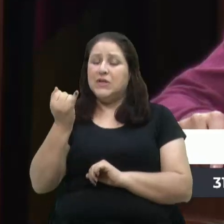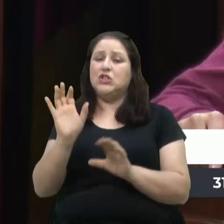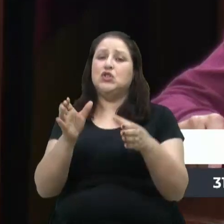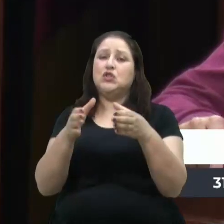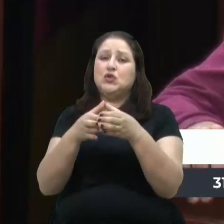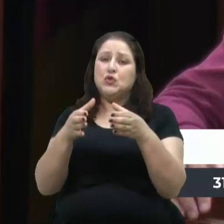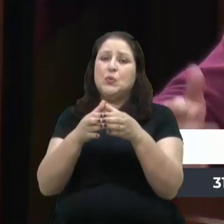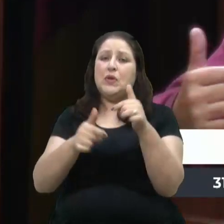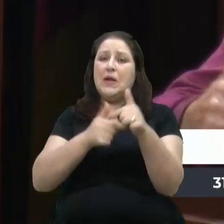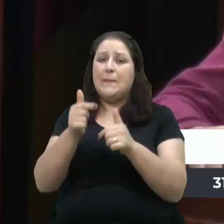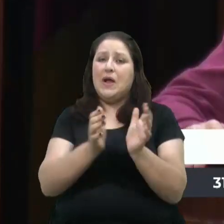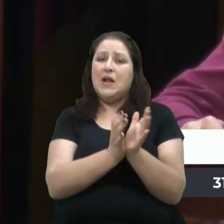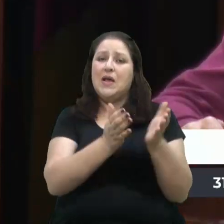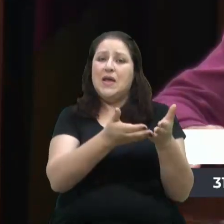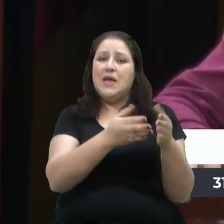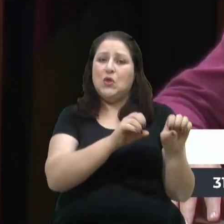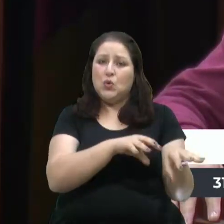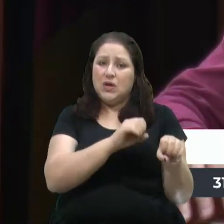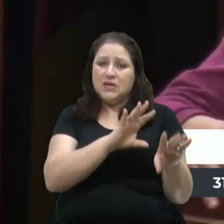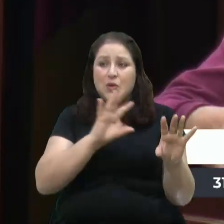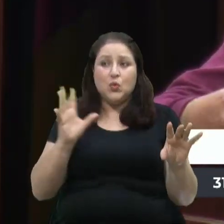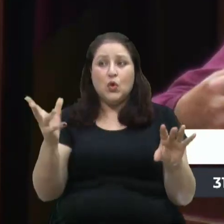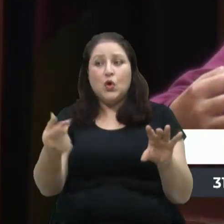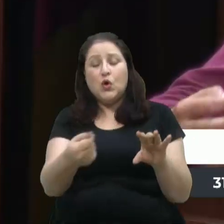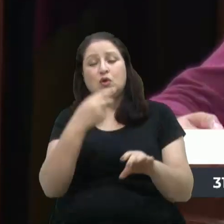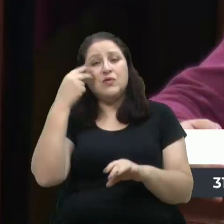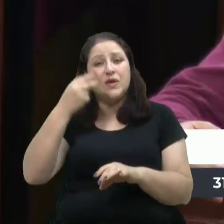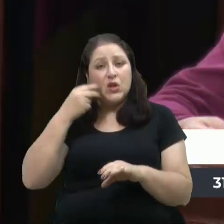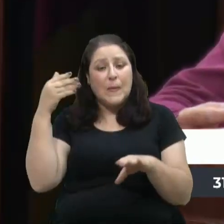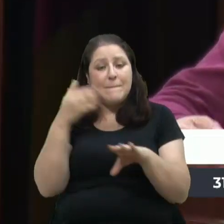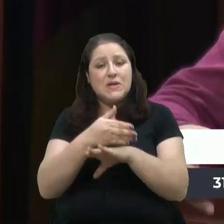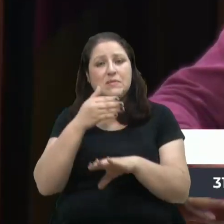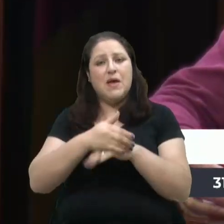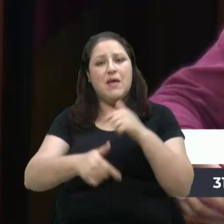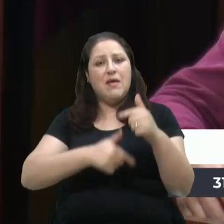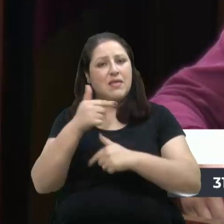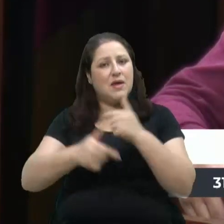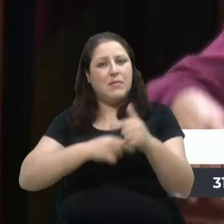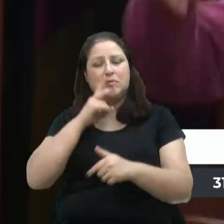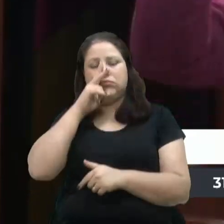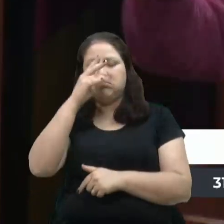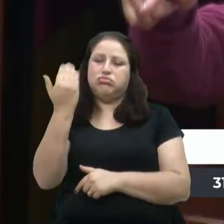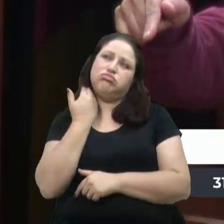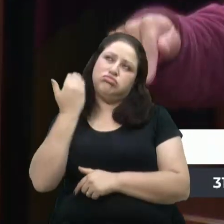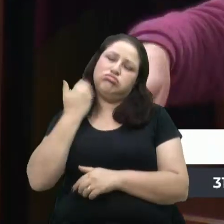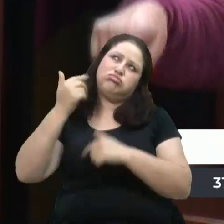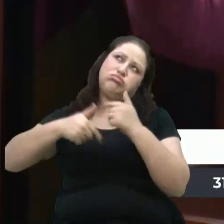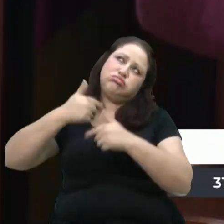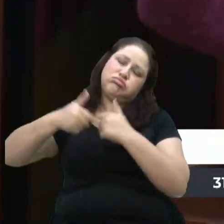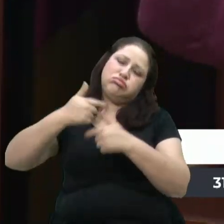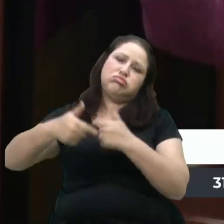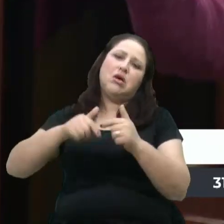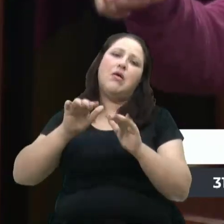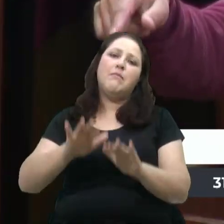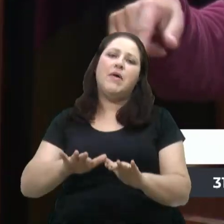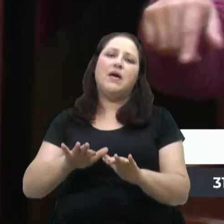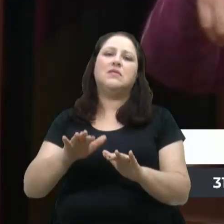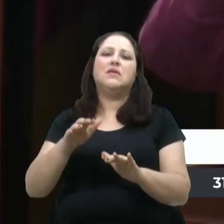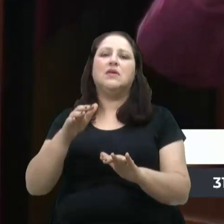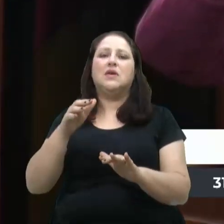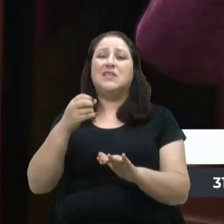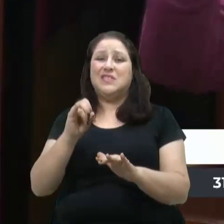bancada da educação mas todos participem é um trabalho cansativo amoroso mas do contrário como eu disse vai